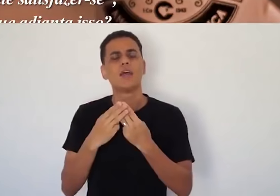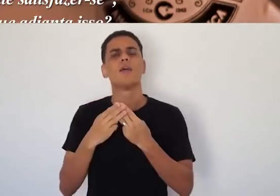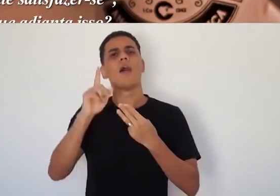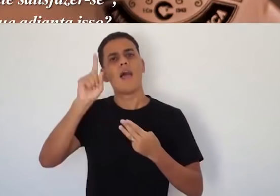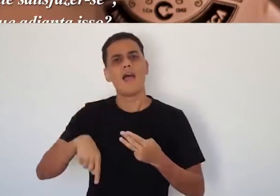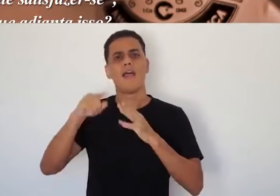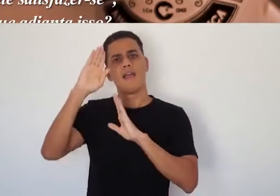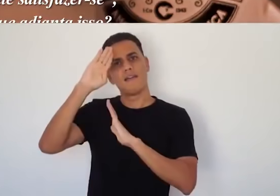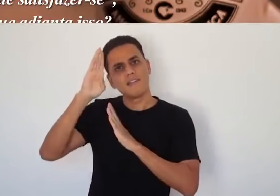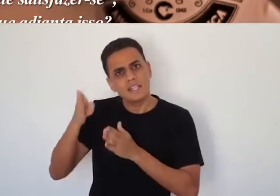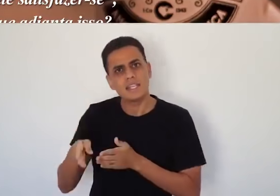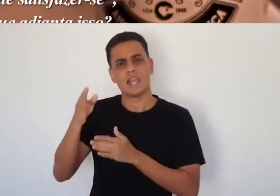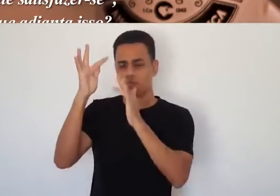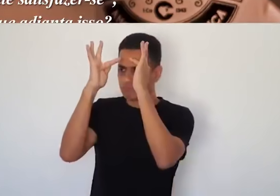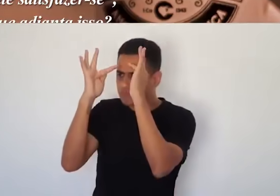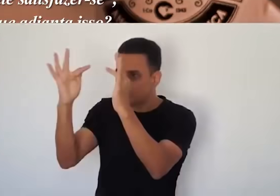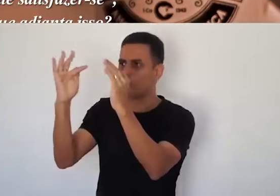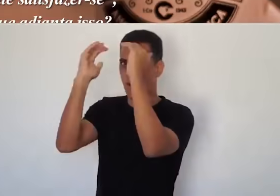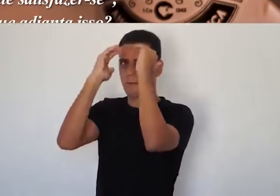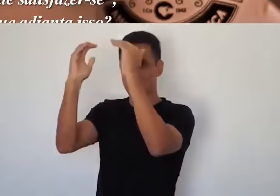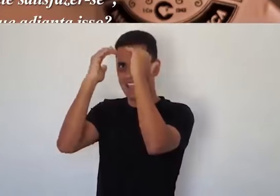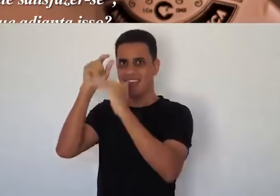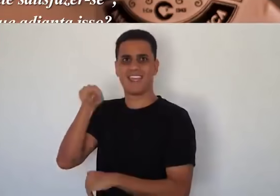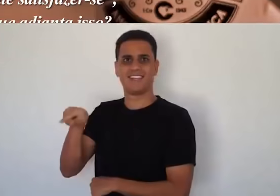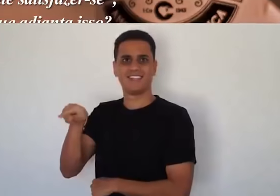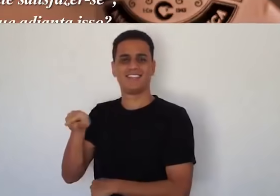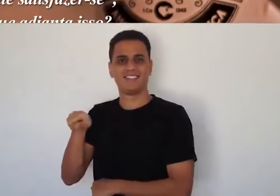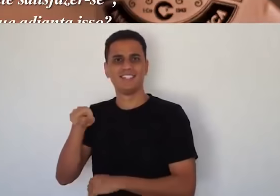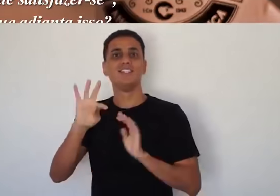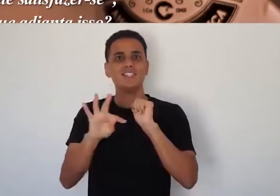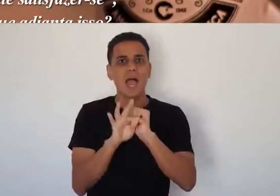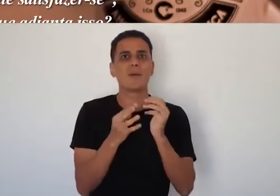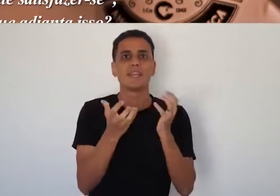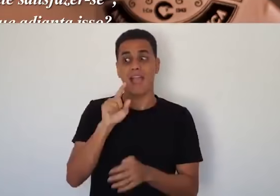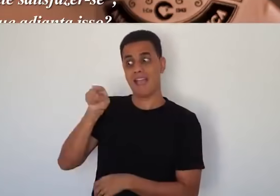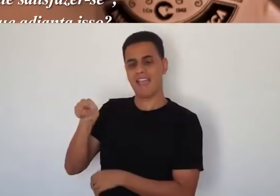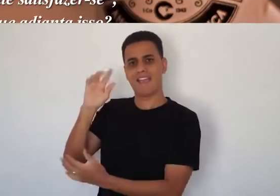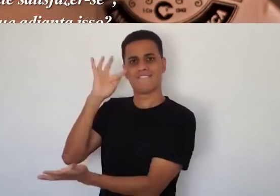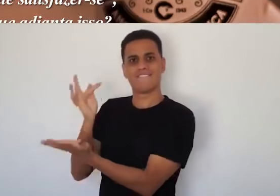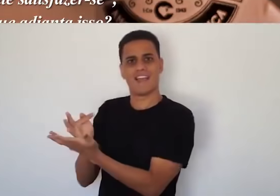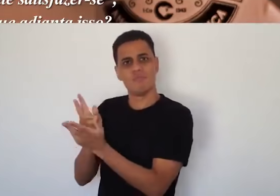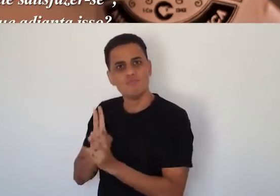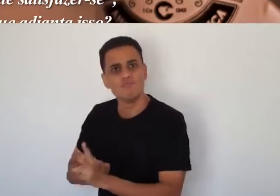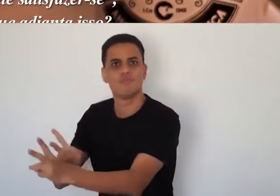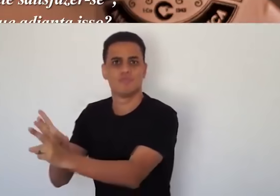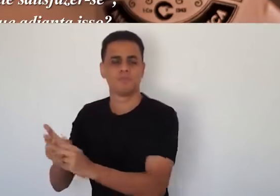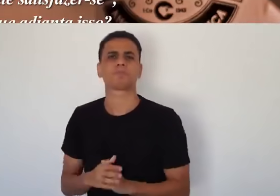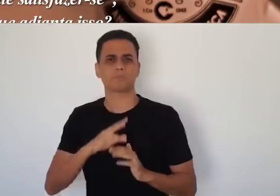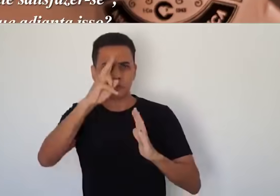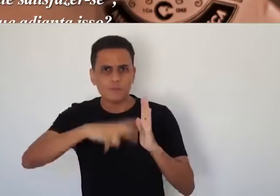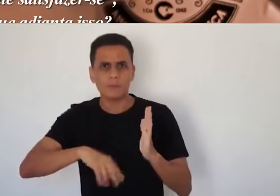estiver necessitando de roupas e de alimento de cada dia, e um de vocês lhe disser, vá em